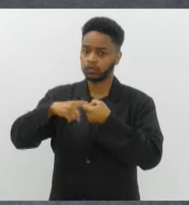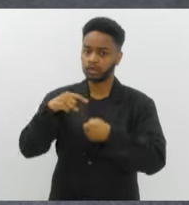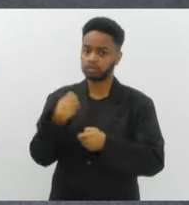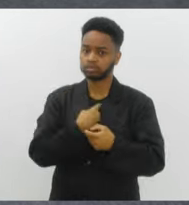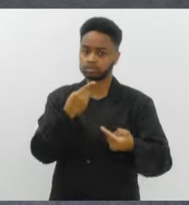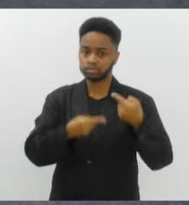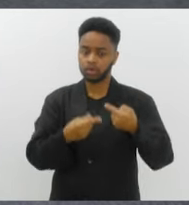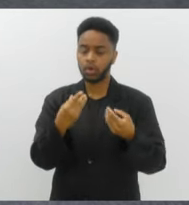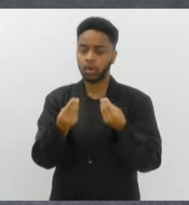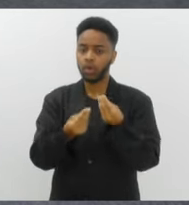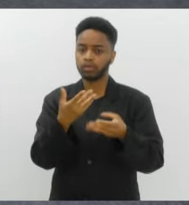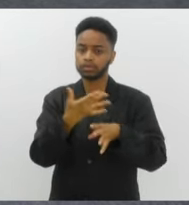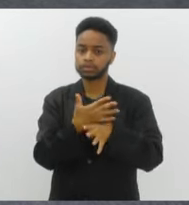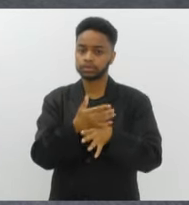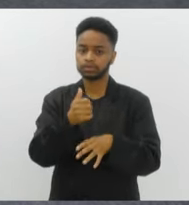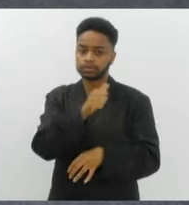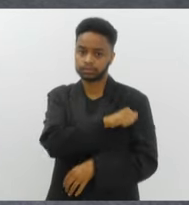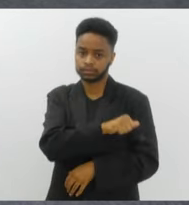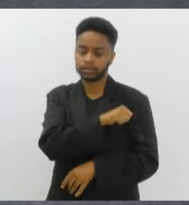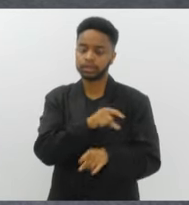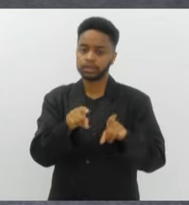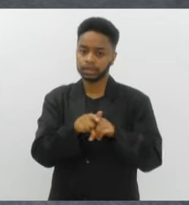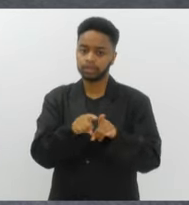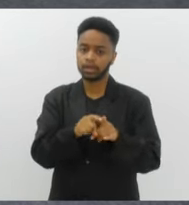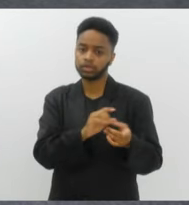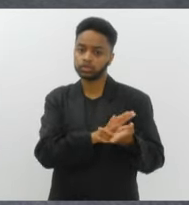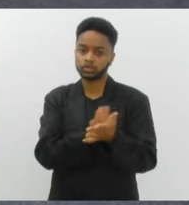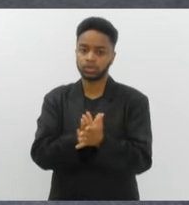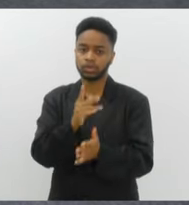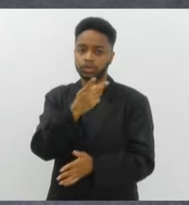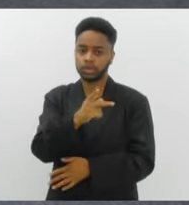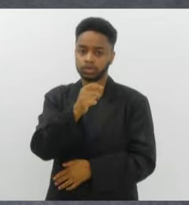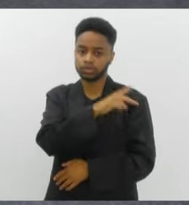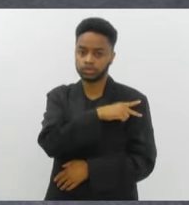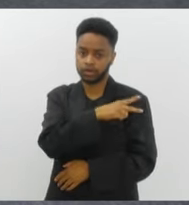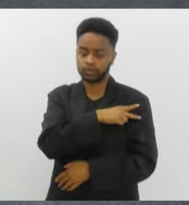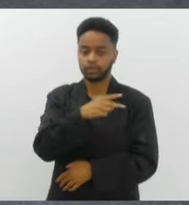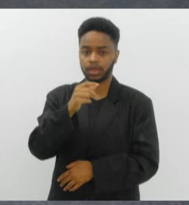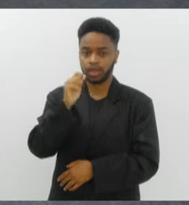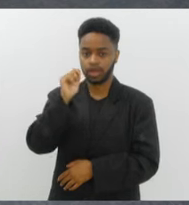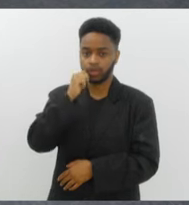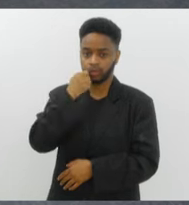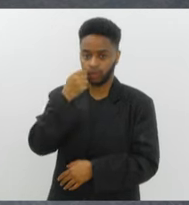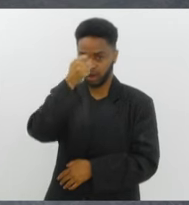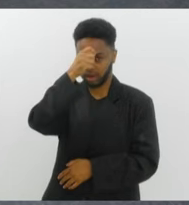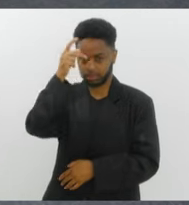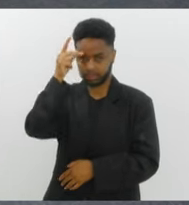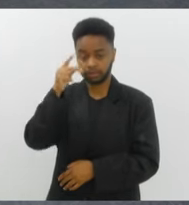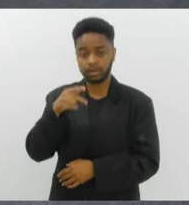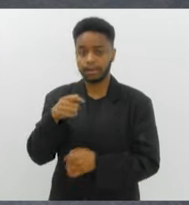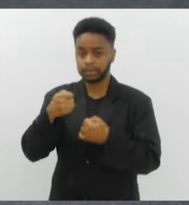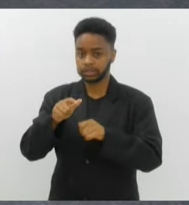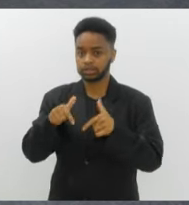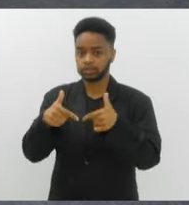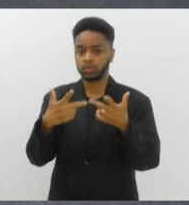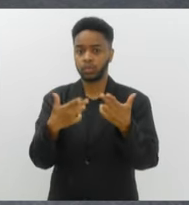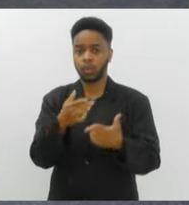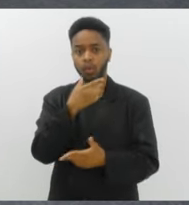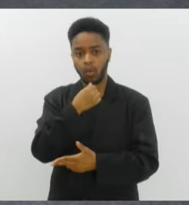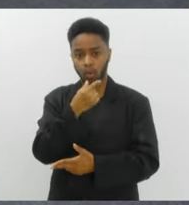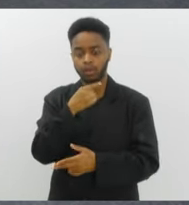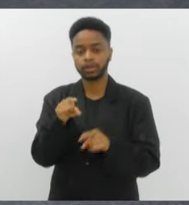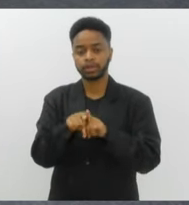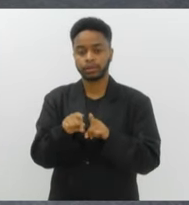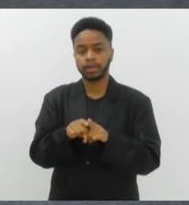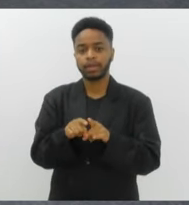cidade do Rio de Janeiro e os desmandos do chefe dele, prefeito Eduardo Paes. Seja homem e faça valer os seus